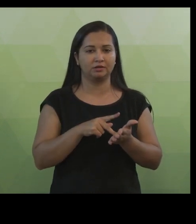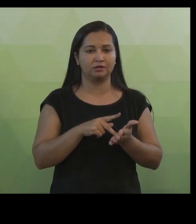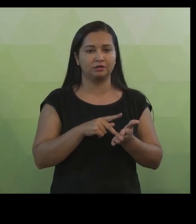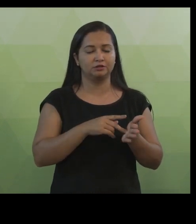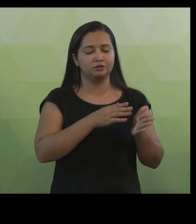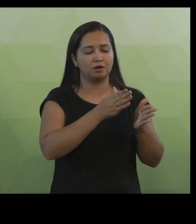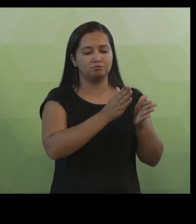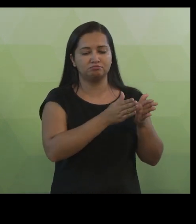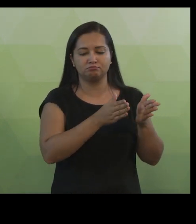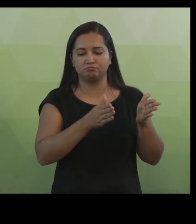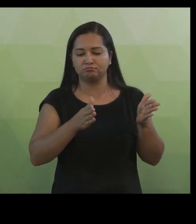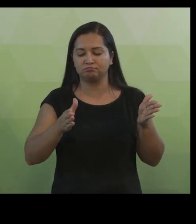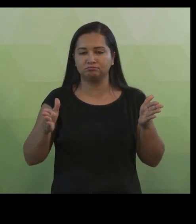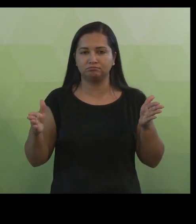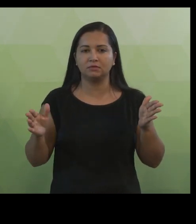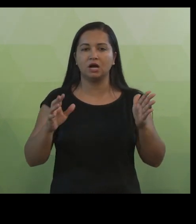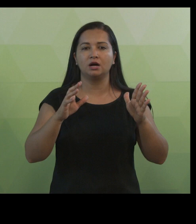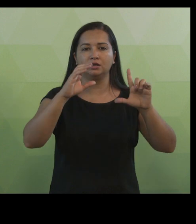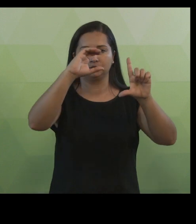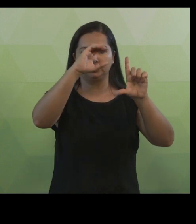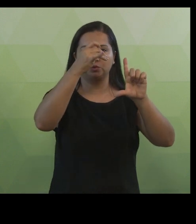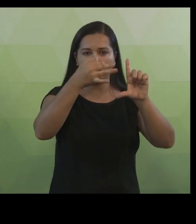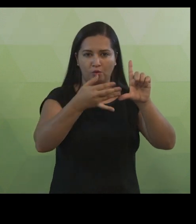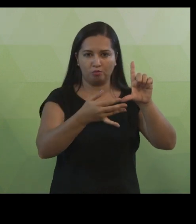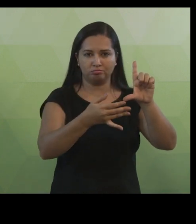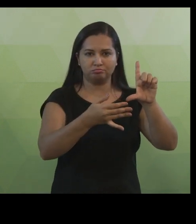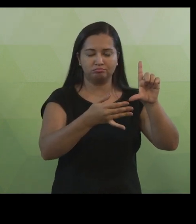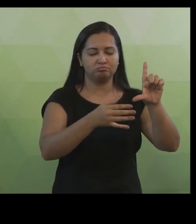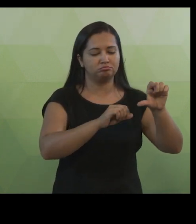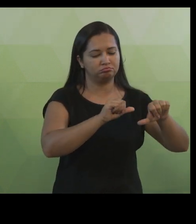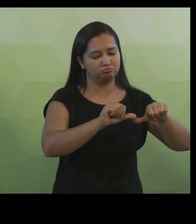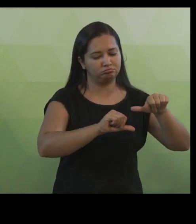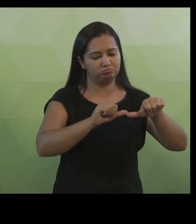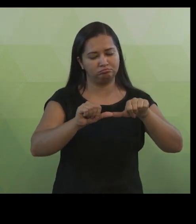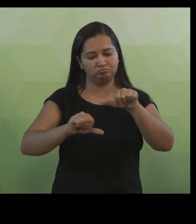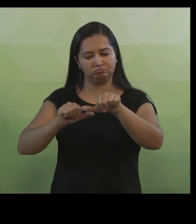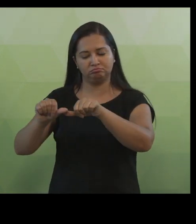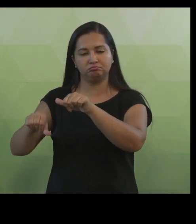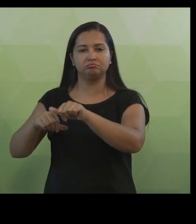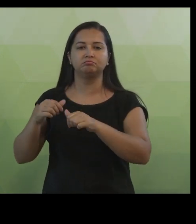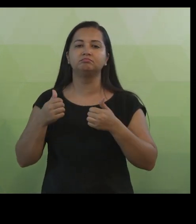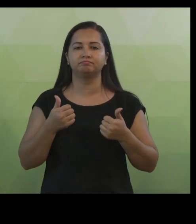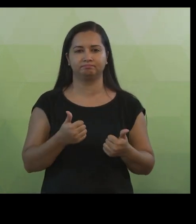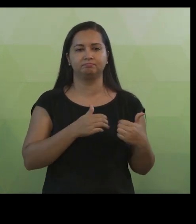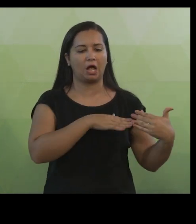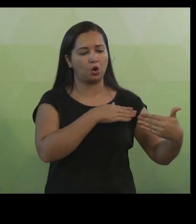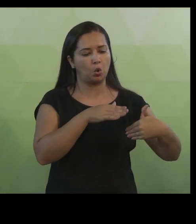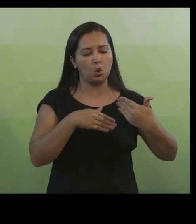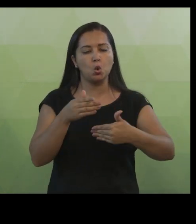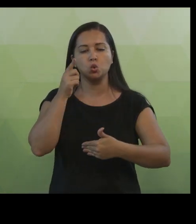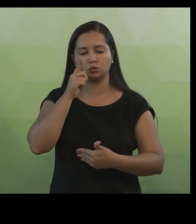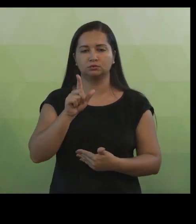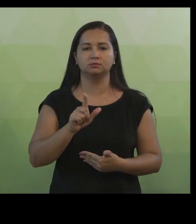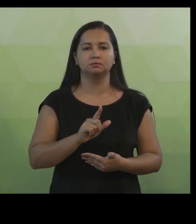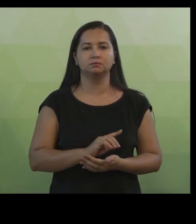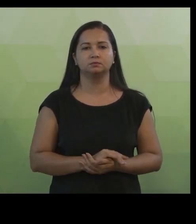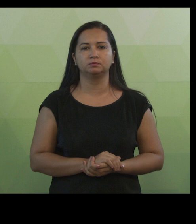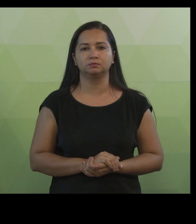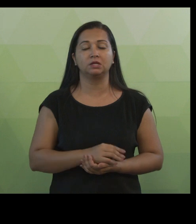de repetição while é o teste quando é executado no início da